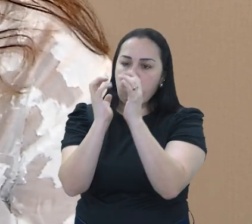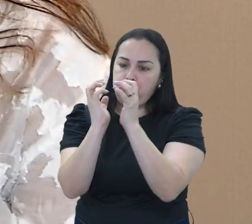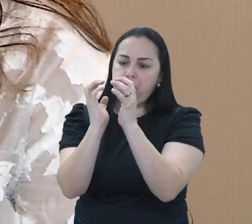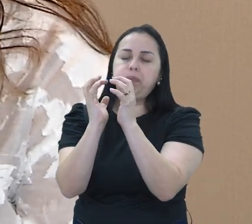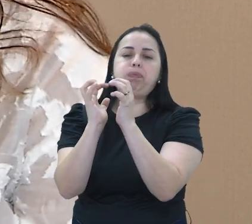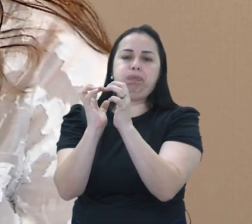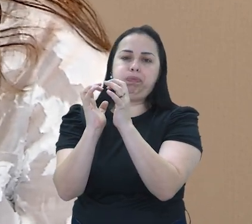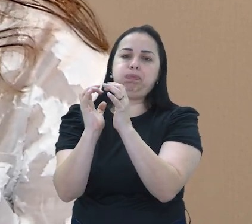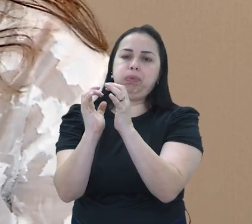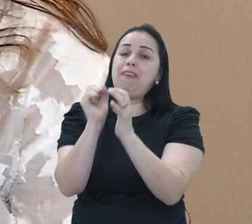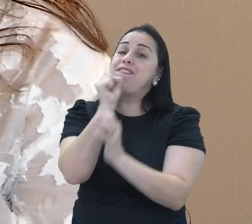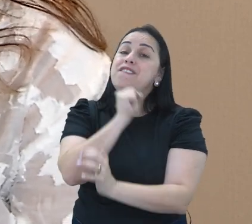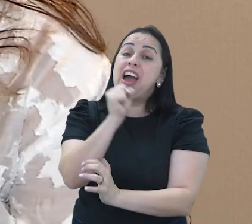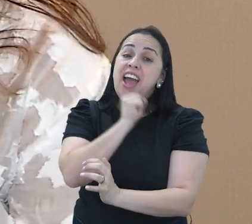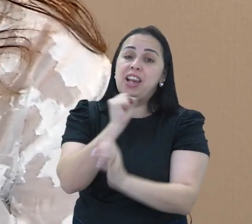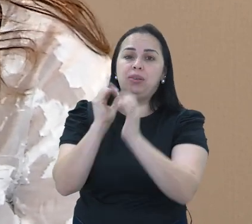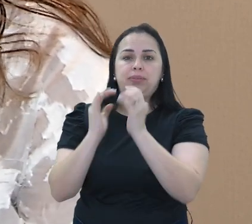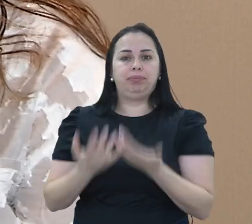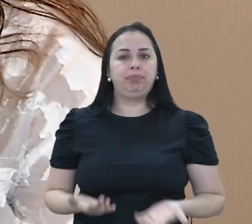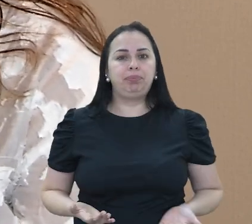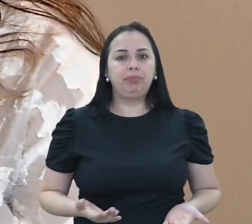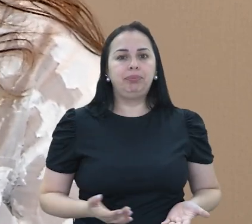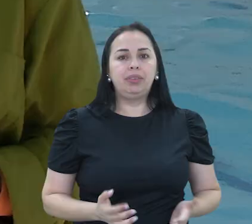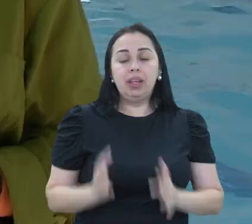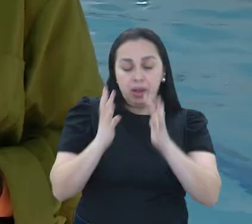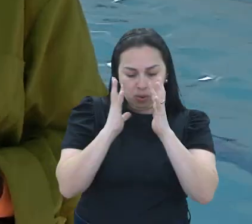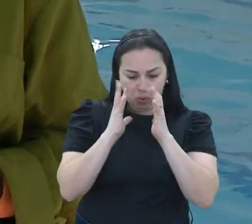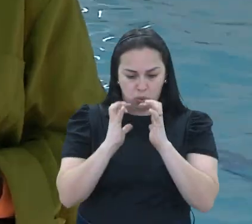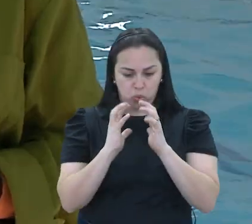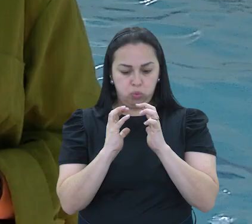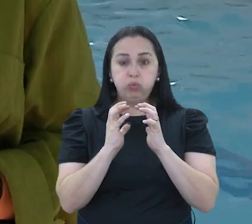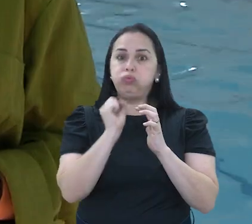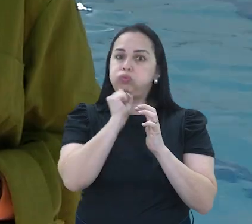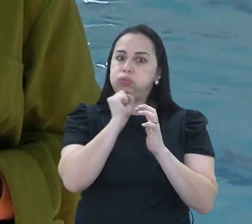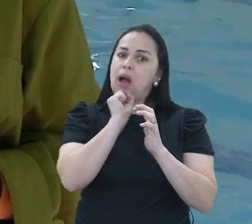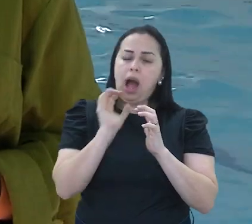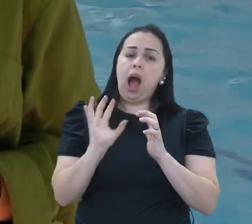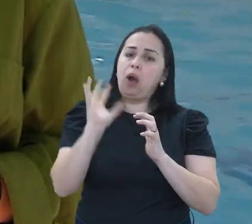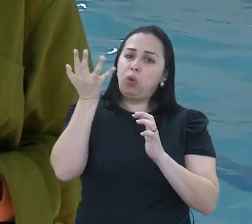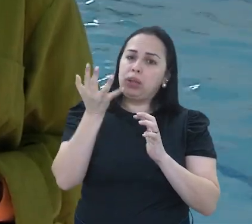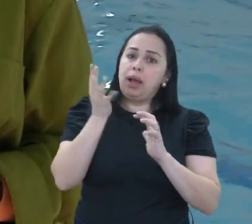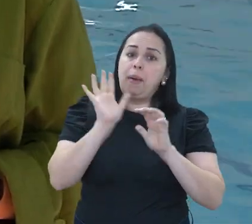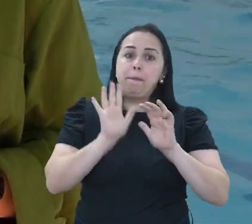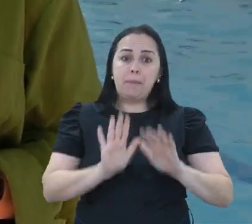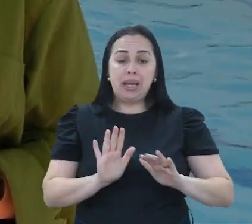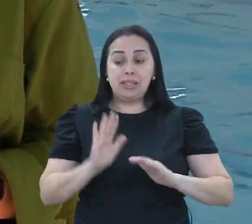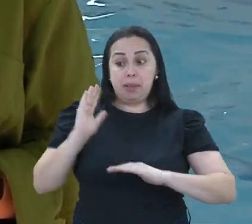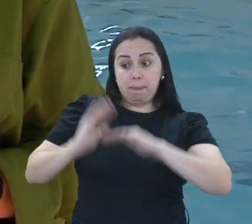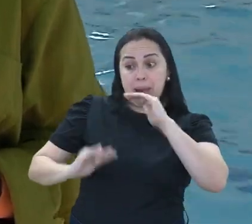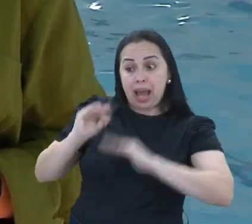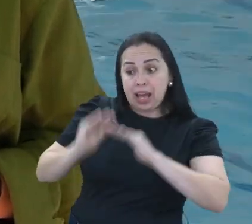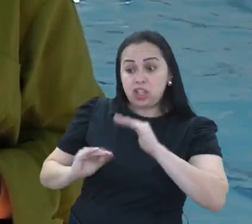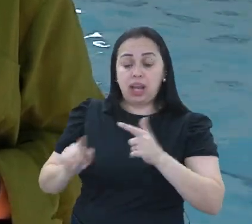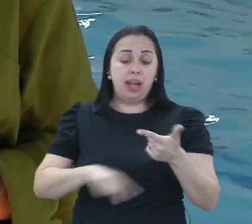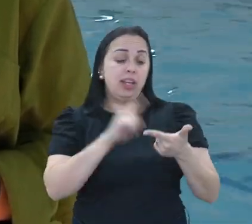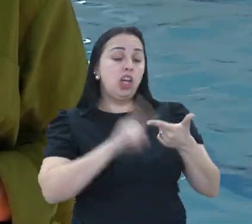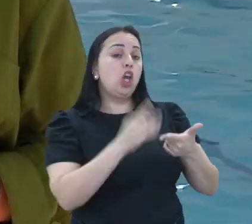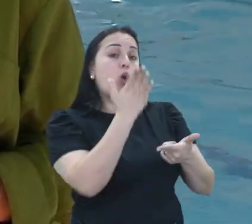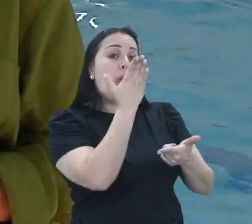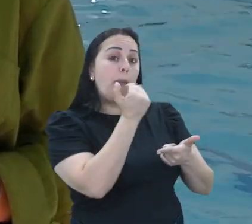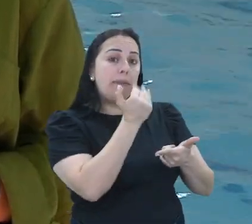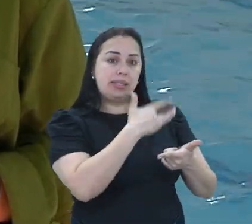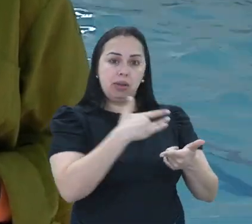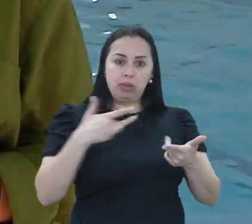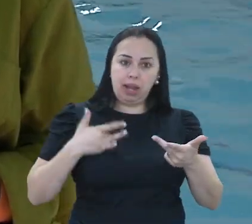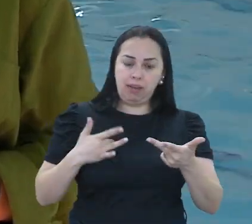também para potencializar esse envelhecimento cerebral. O envelhecimento do cérebro é inevitável, mas algumas práticas como